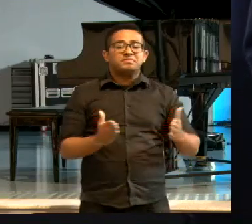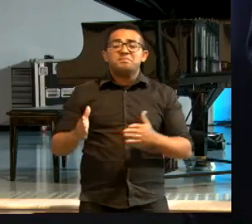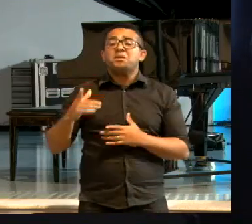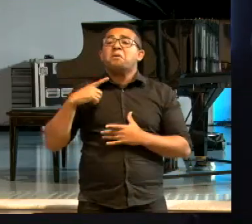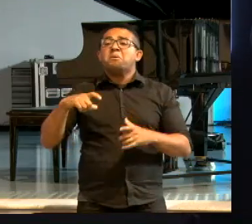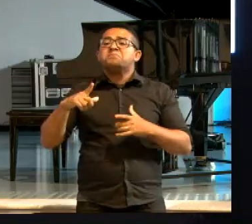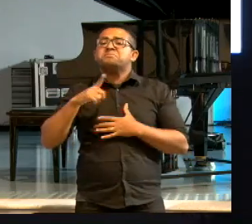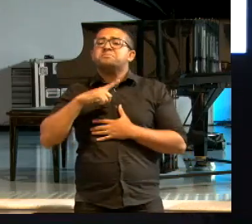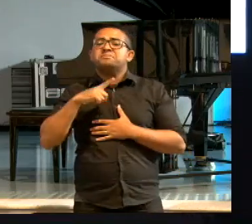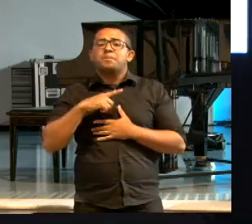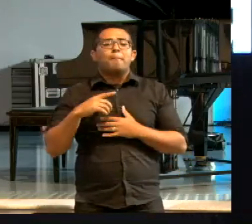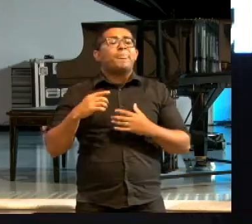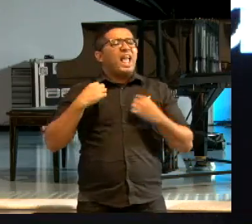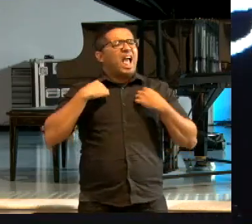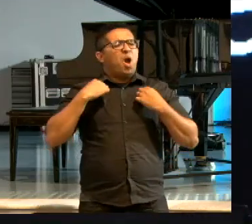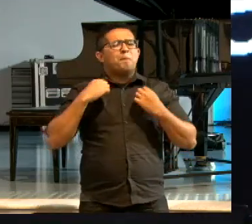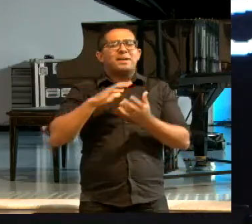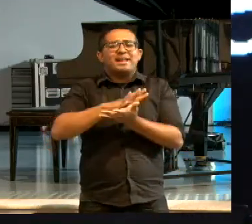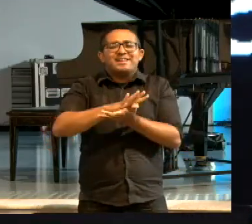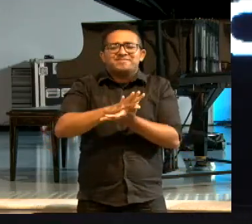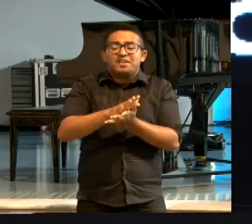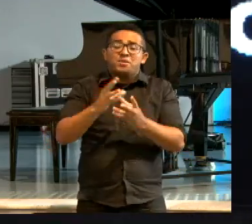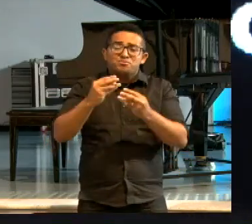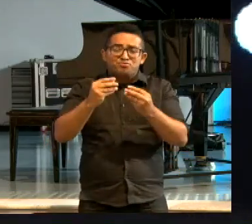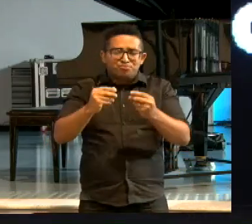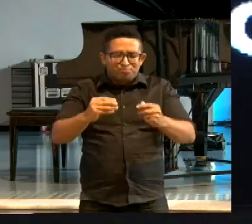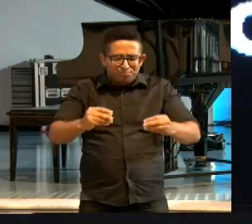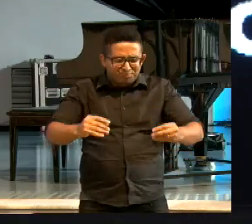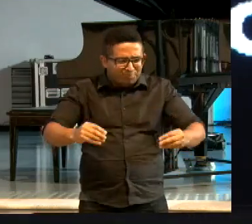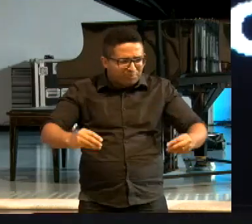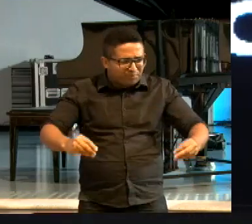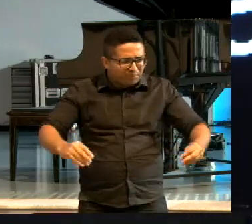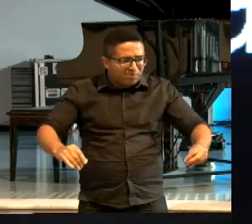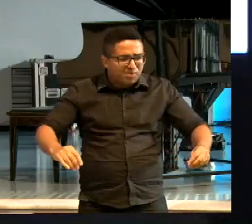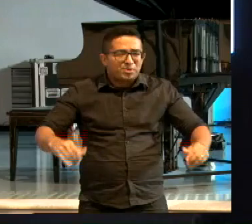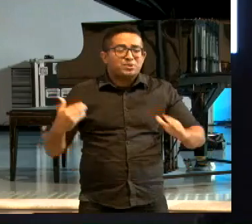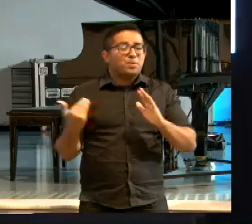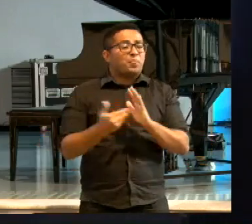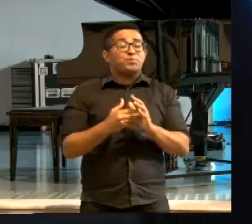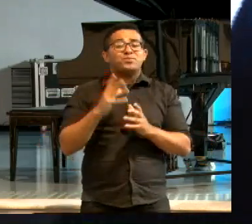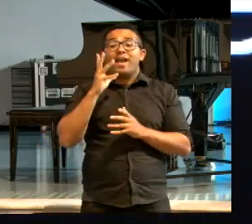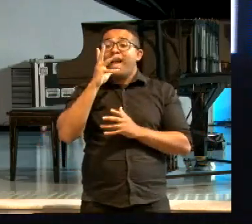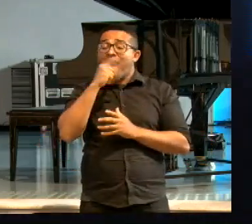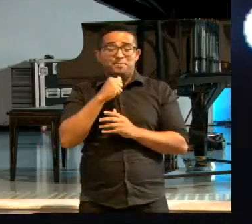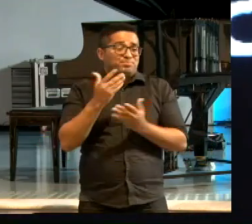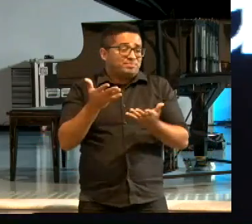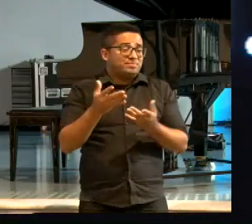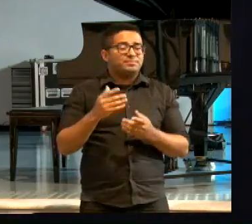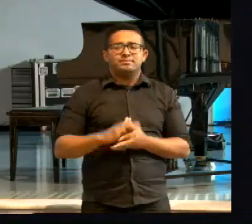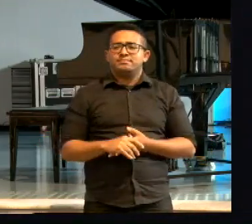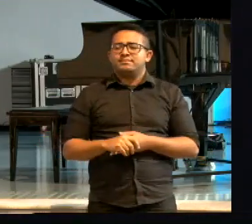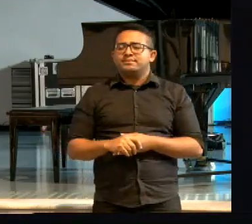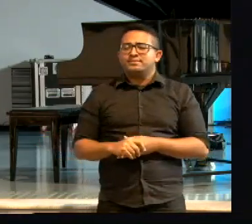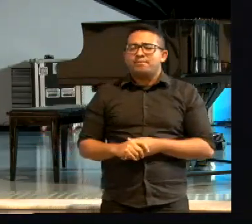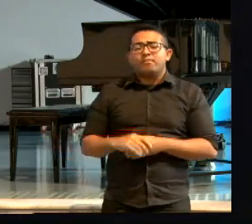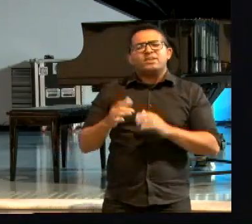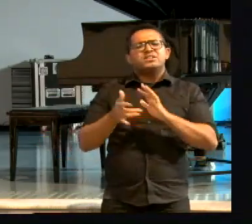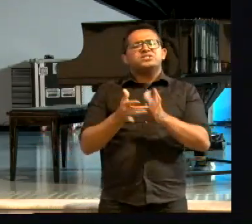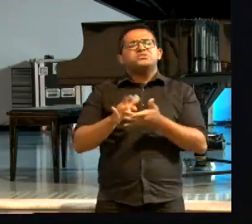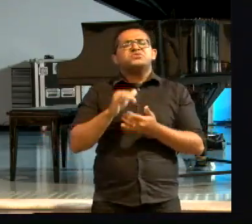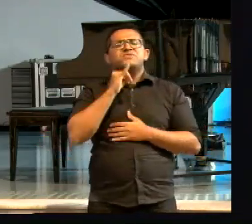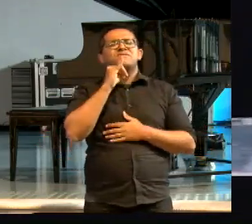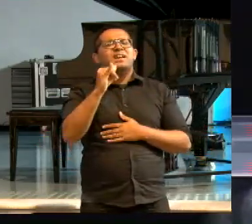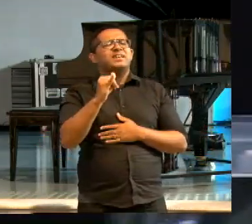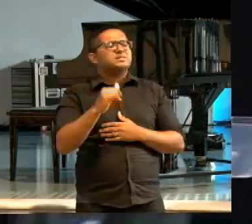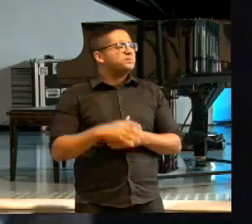roupa normalmente se consumia numa velocidade maior do que eu e você podemos imaginar. Então Jesus está dizendo